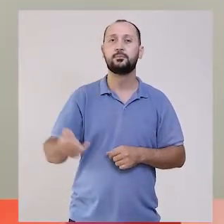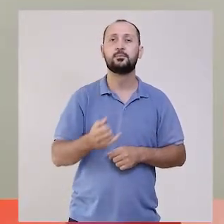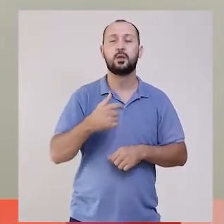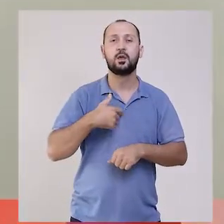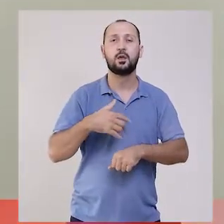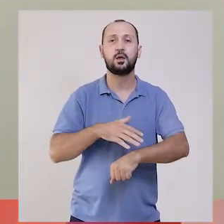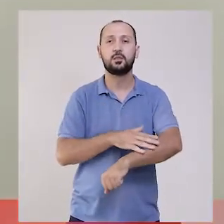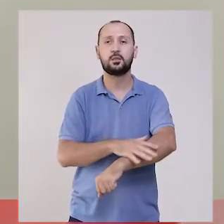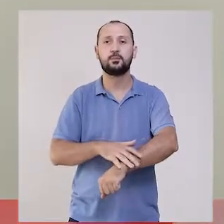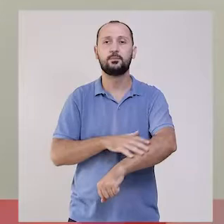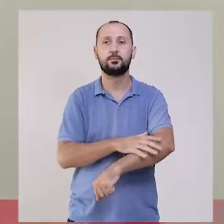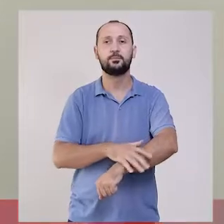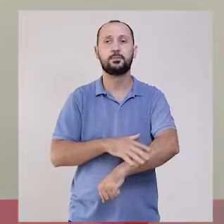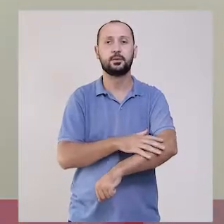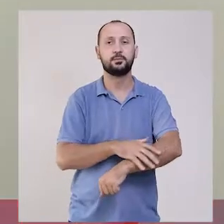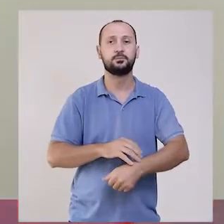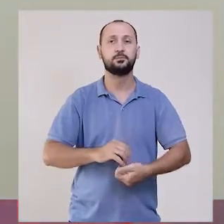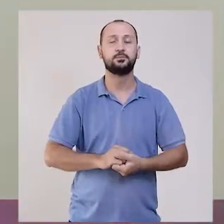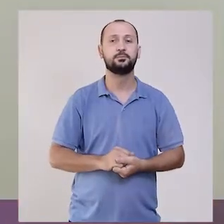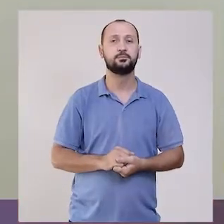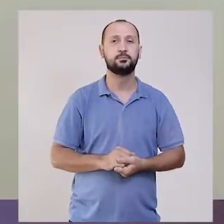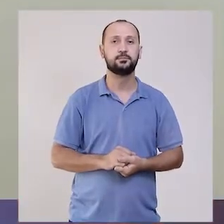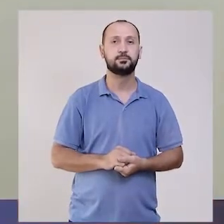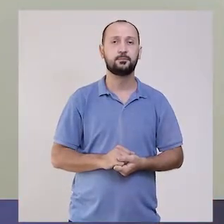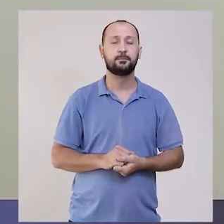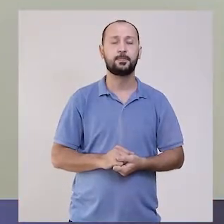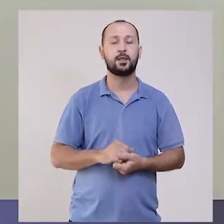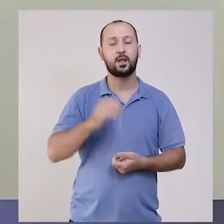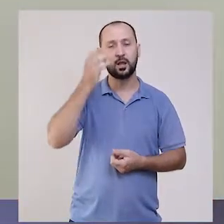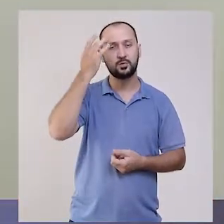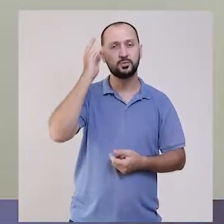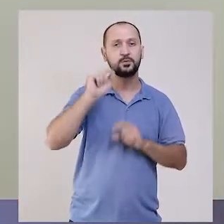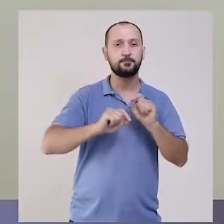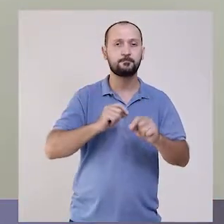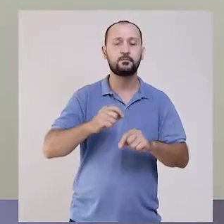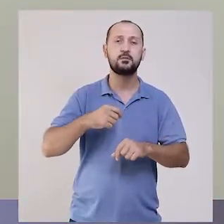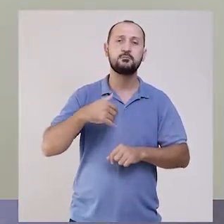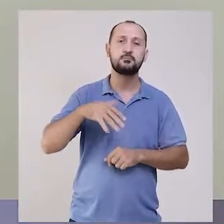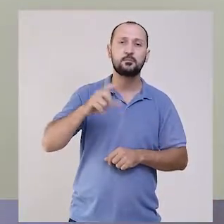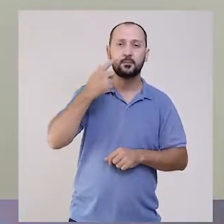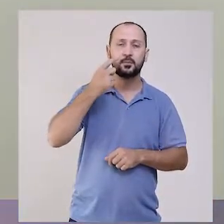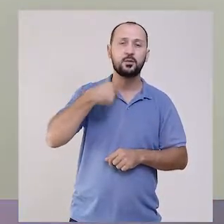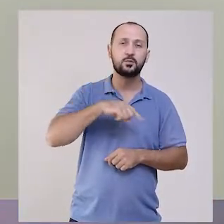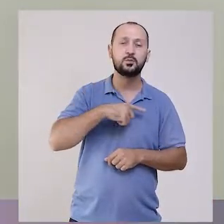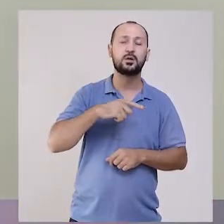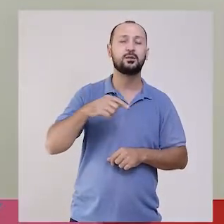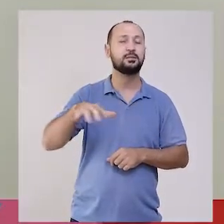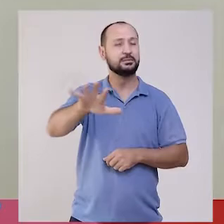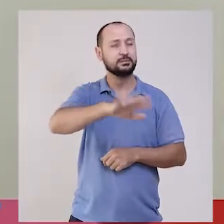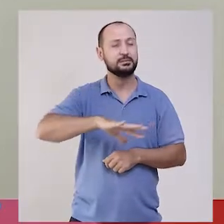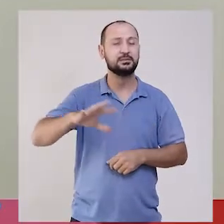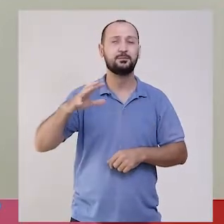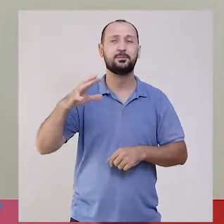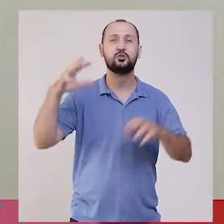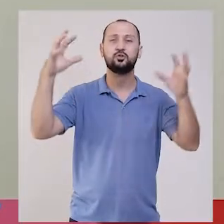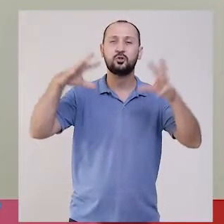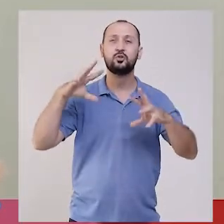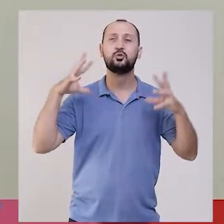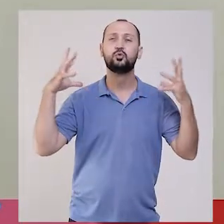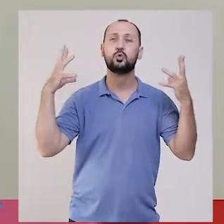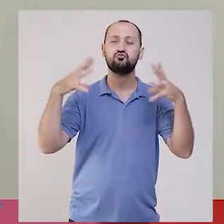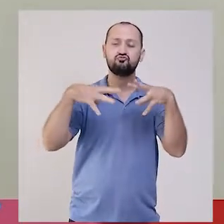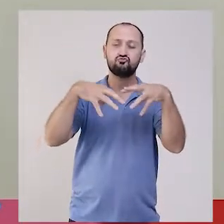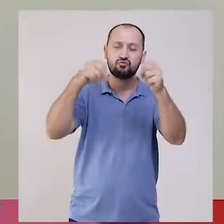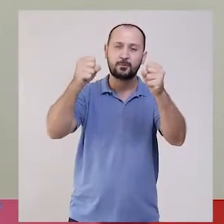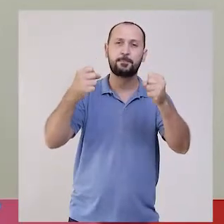ultravioletas, isso queima a pele, também predispõe ao câncer de pele. Nós temos que evitar. Principalmente o nosso clima seco e